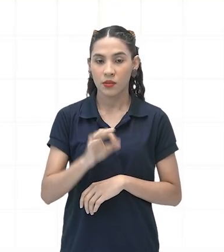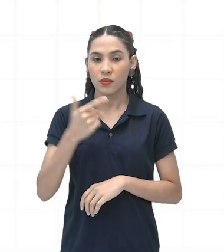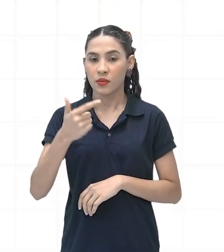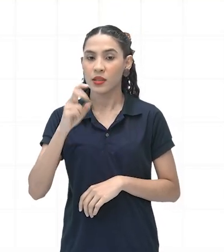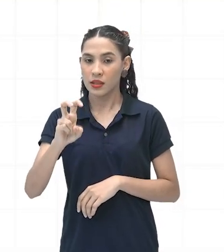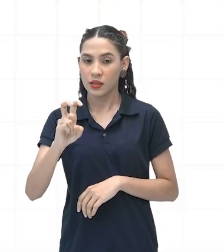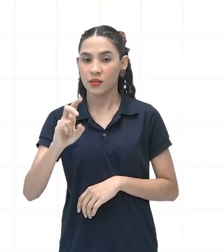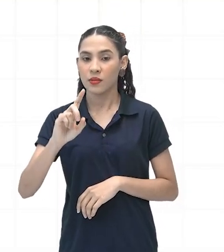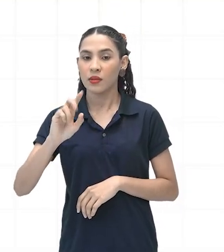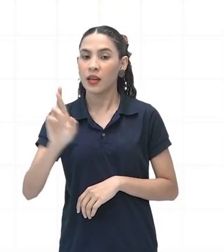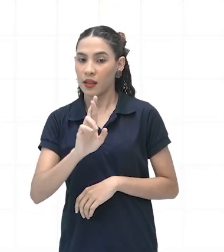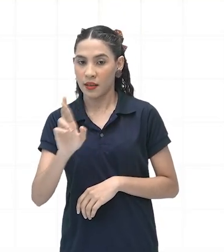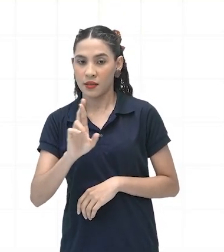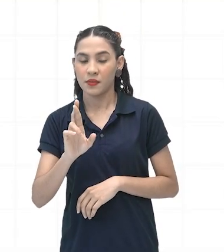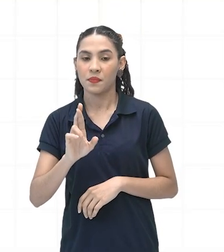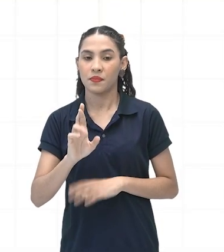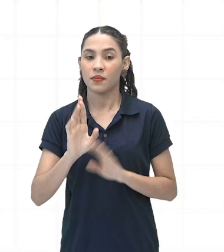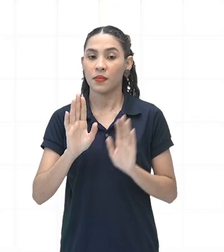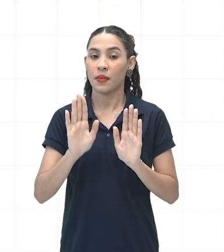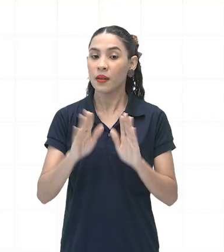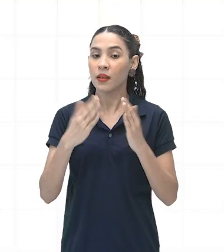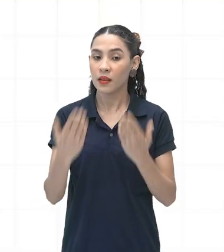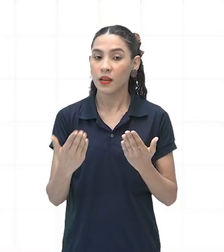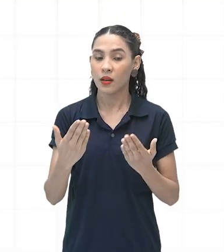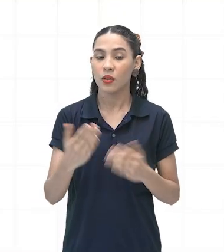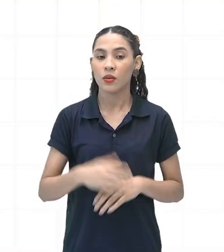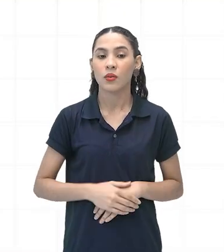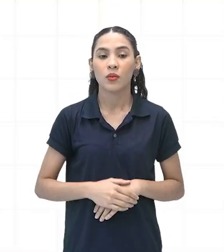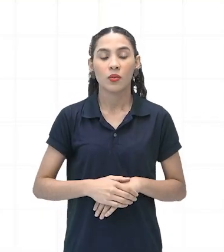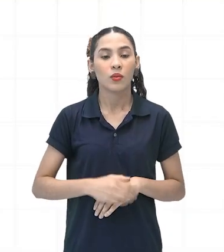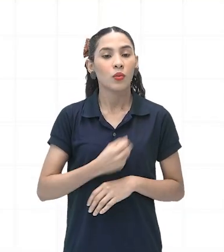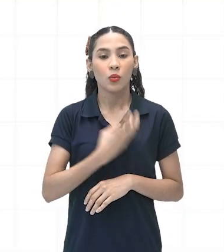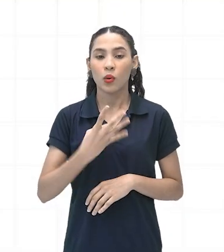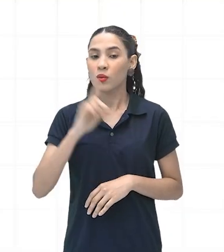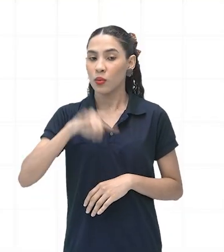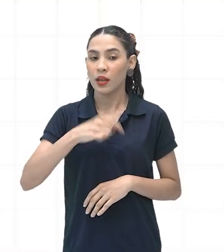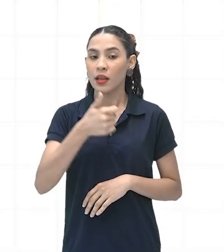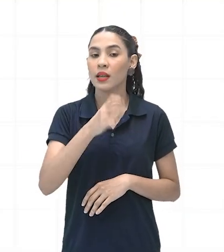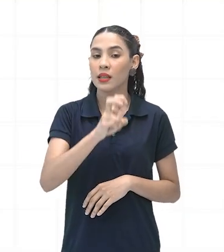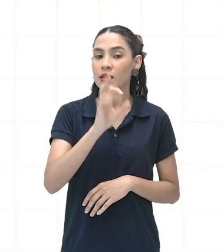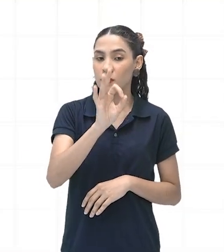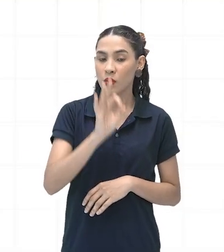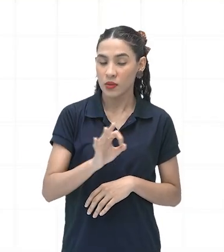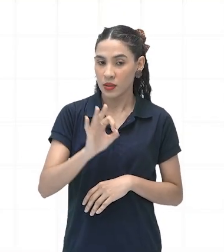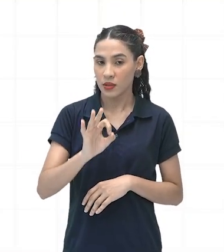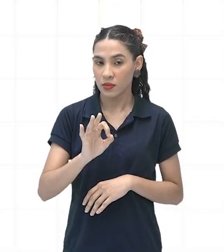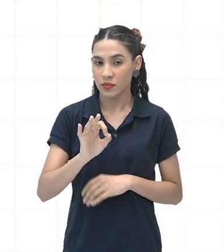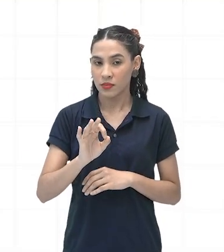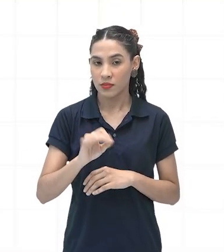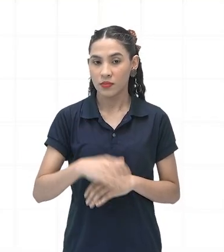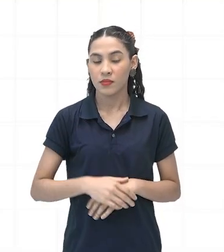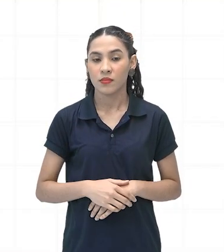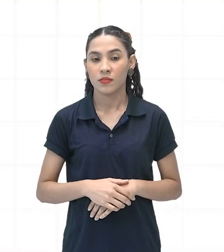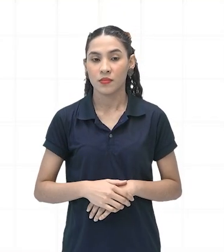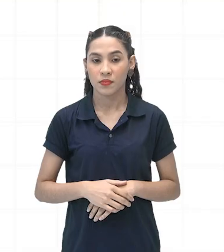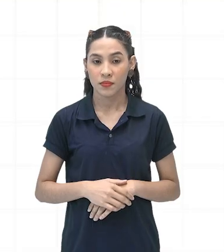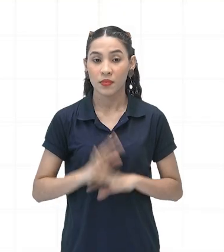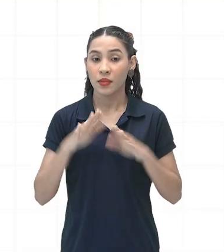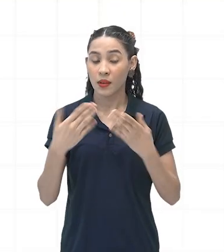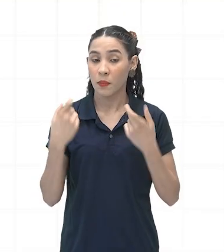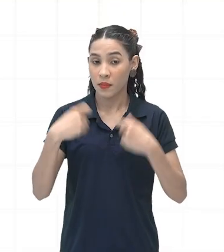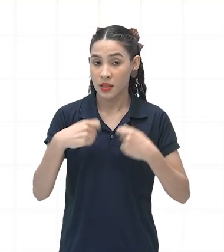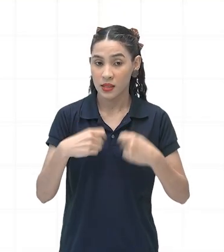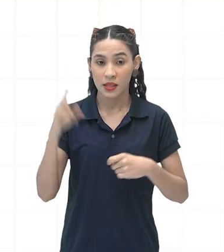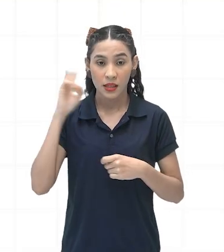15% de R$25. E aí, quanto que equivale 15%? Quanto equivale